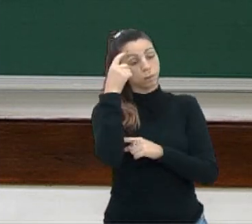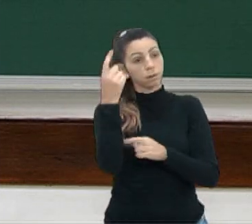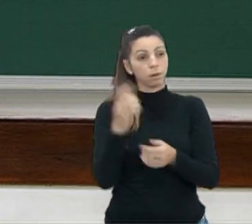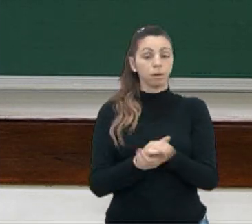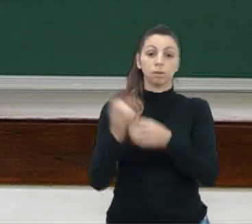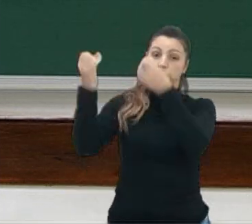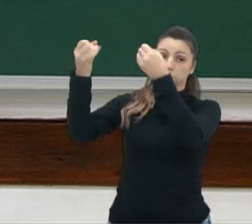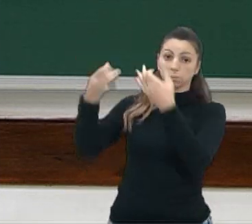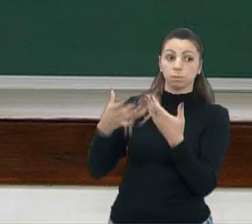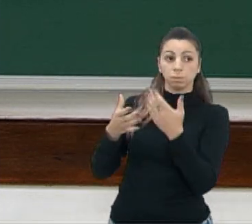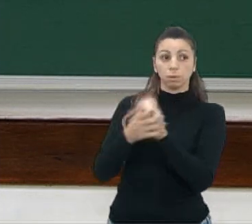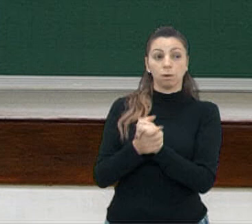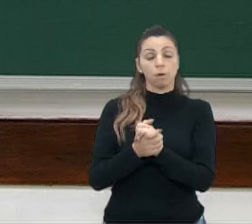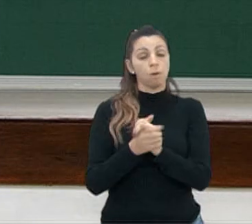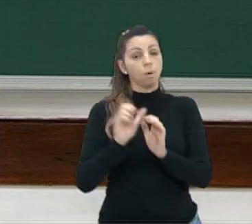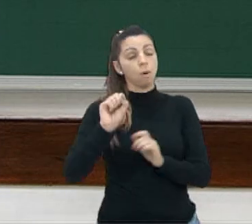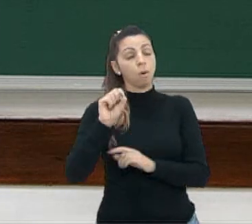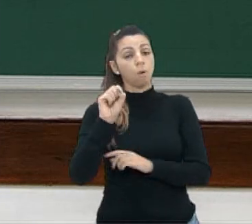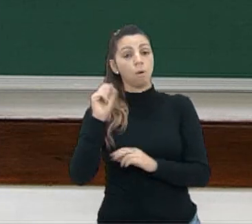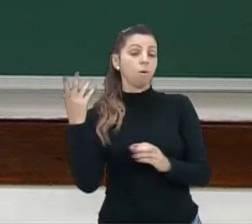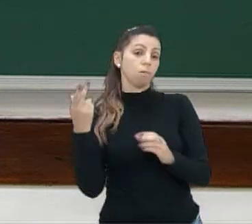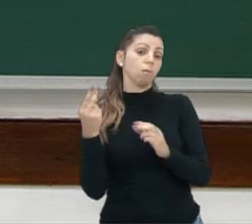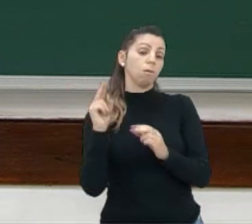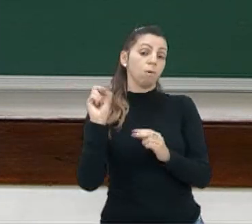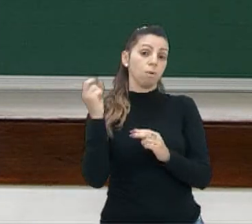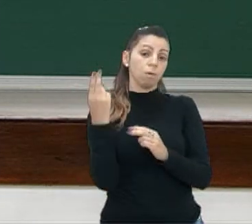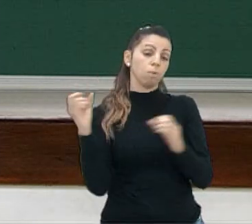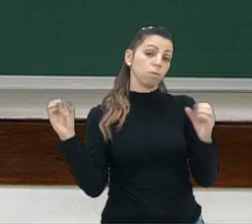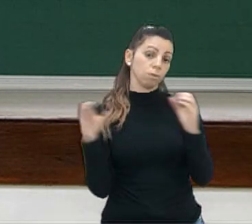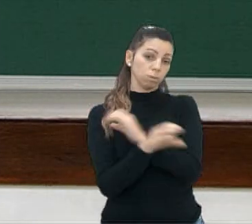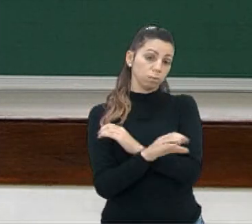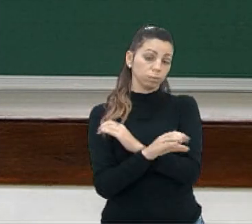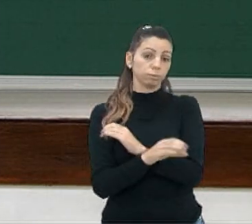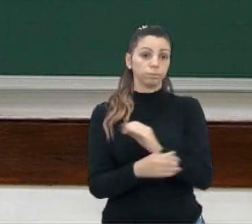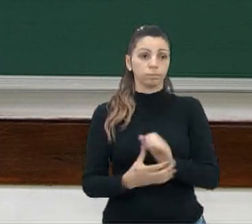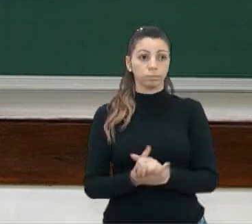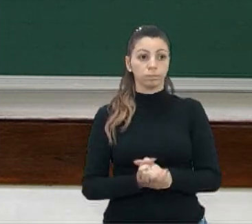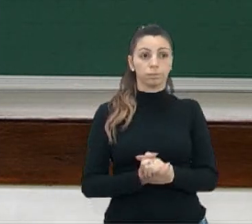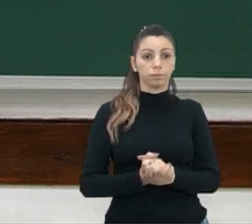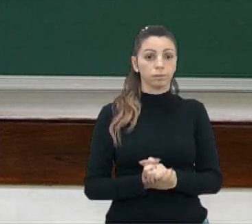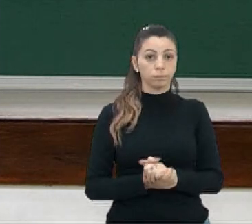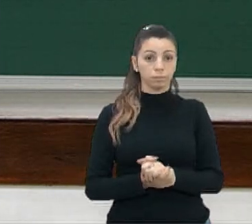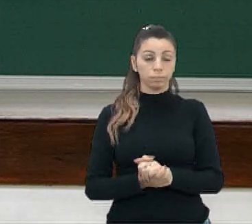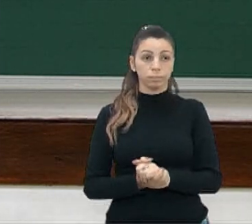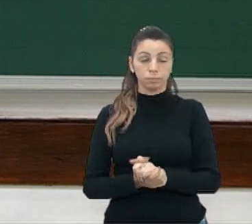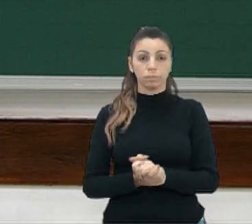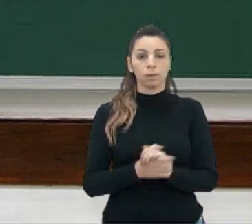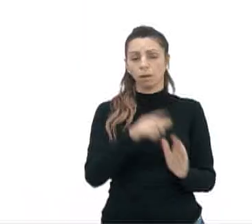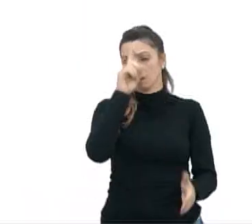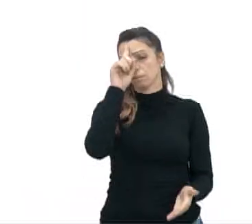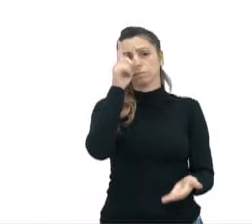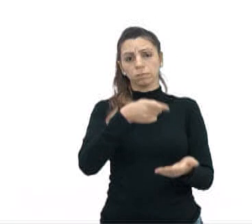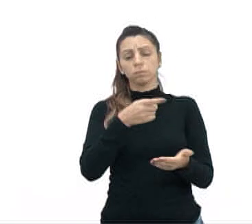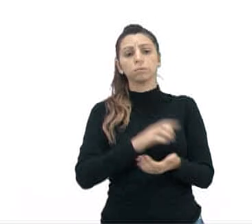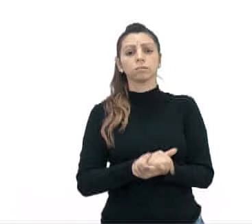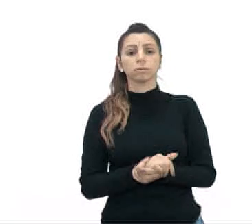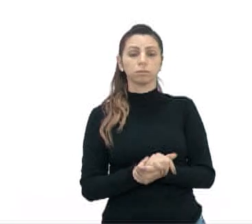para explicar ou para dar uma ideia de conclusão, vem os nomes aí das coordenadas. E as subordinadas, por outro